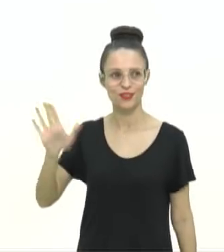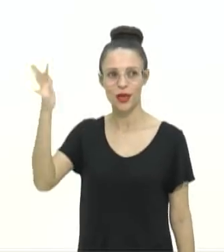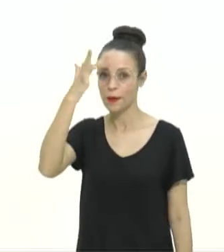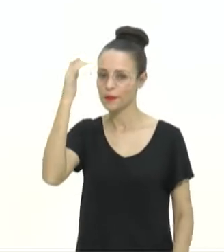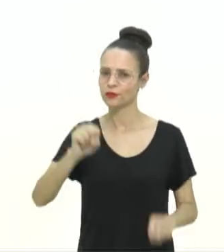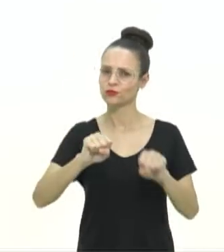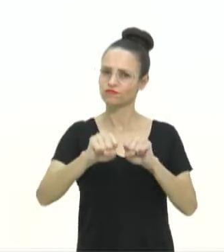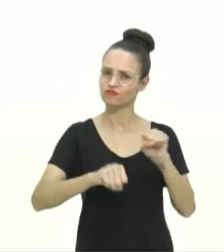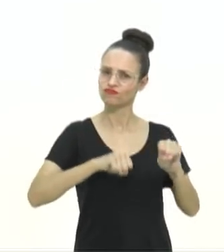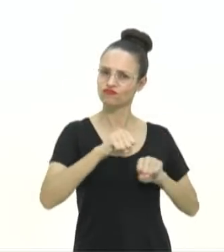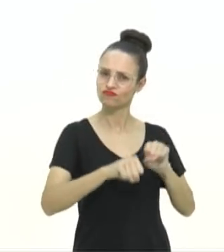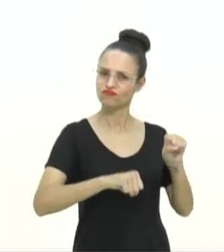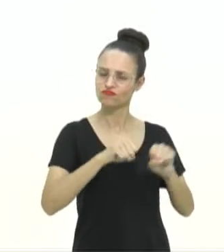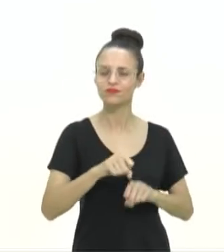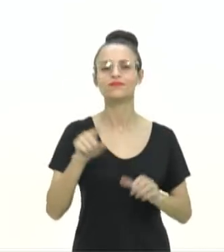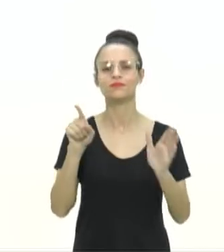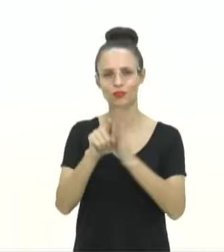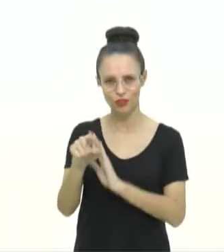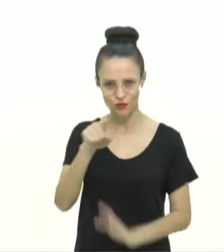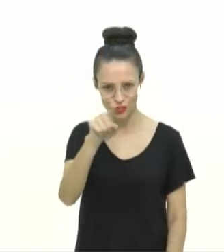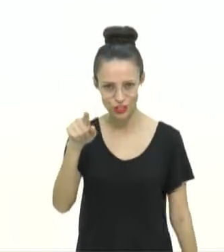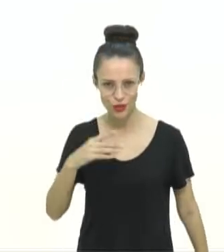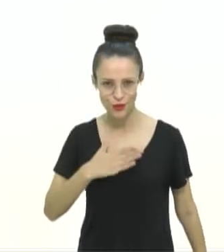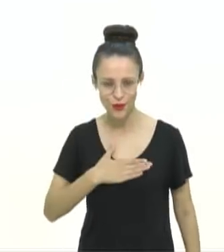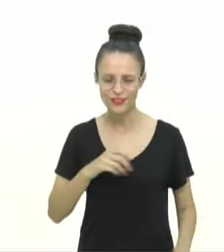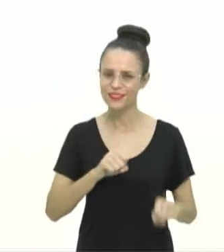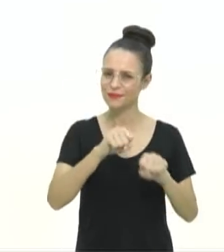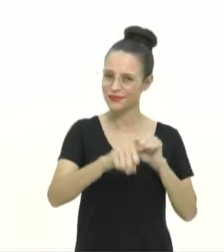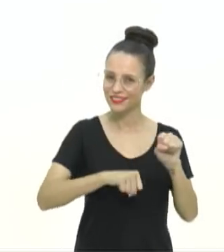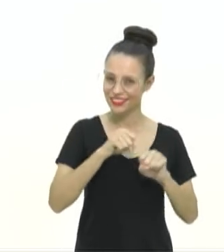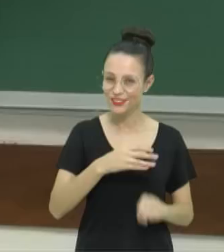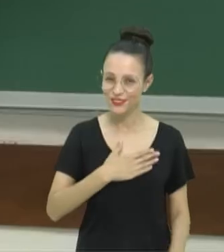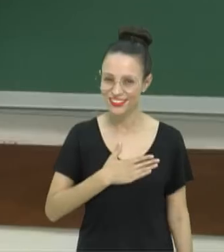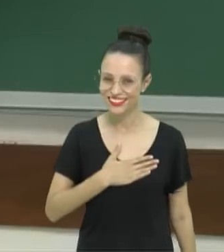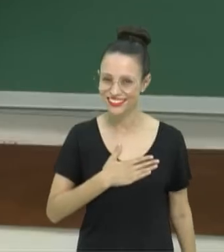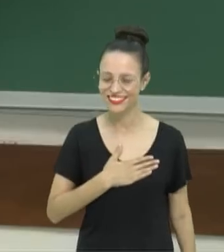pessoa pedalando, e a pergunta: você gosta de andar de bicicleta?